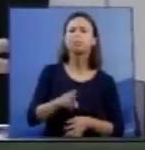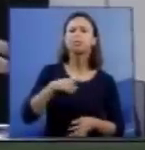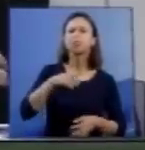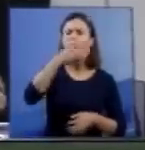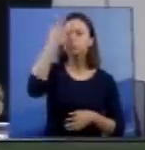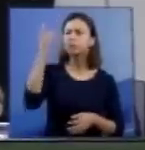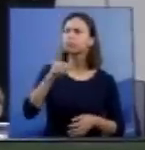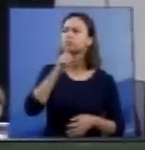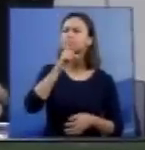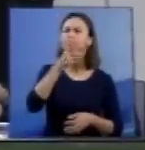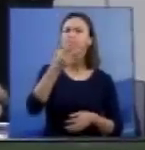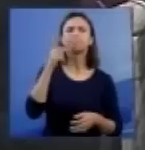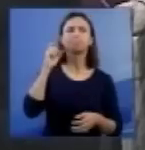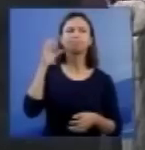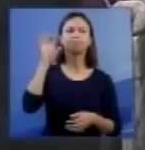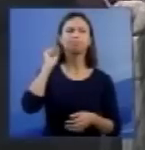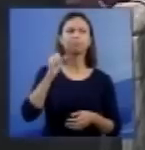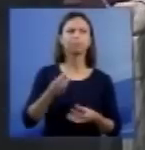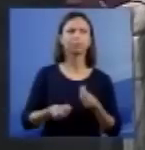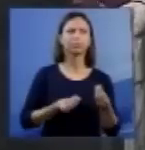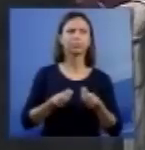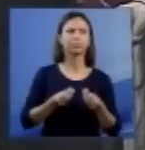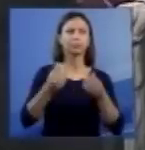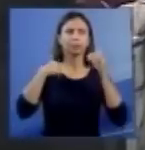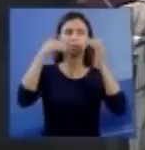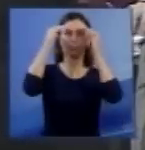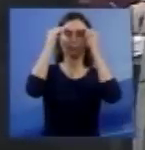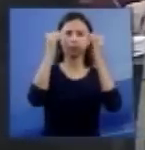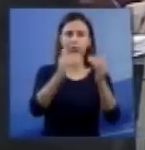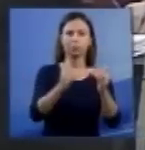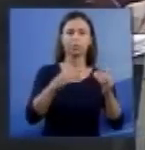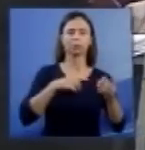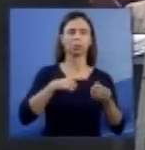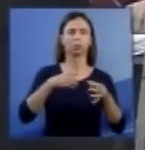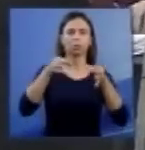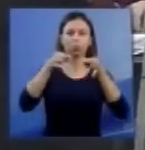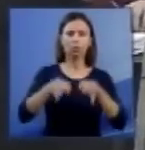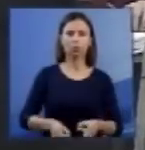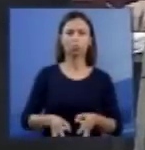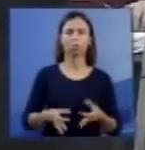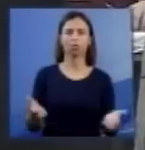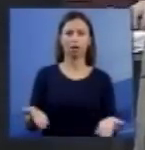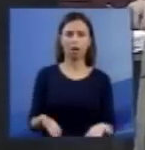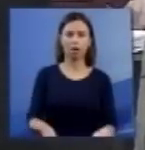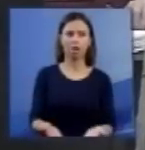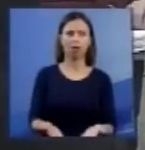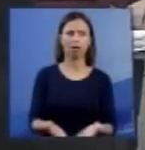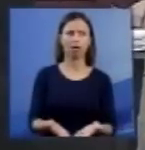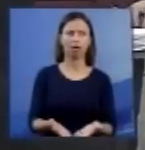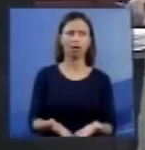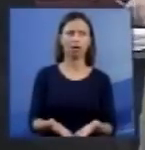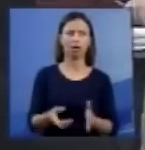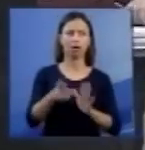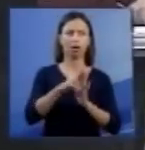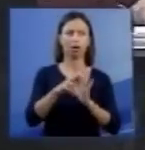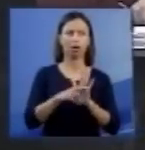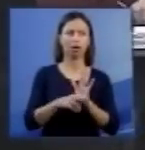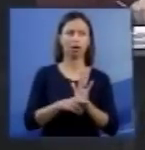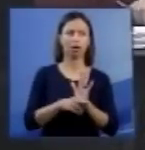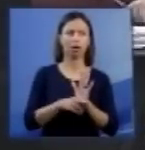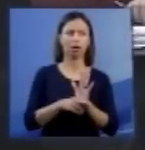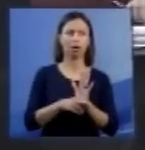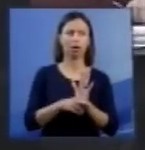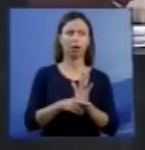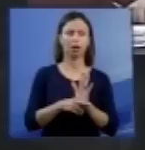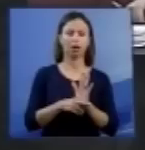presentes reiterando o nosso profundo respeito pelas convicções aqui atadas pelo eminente